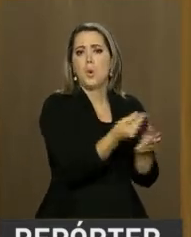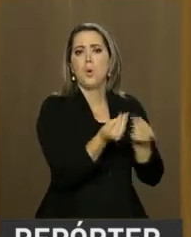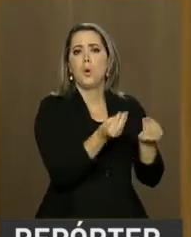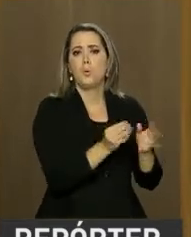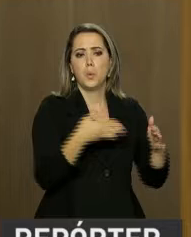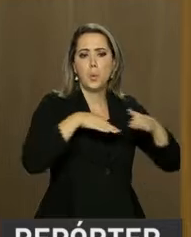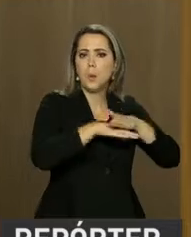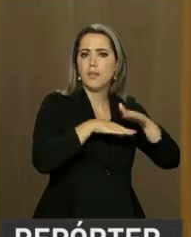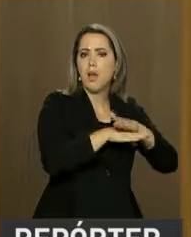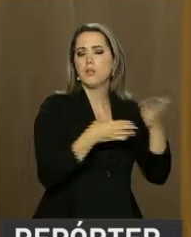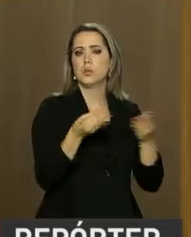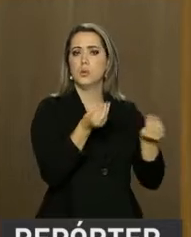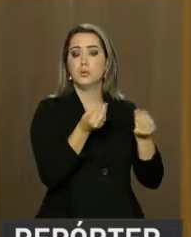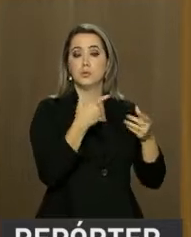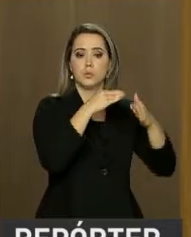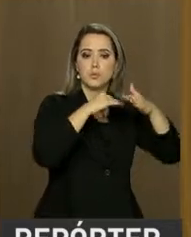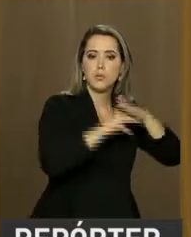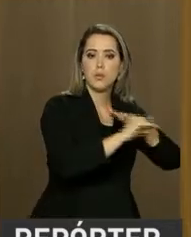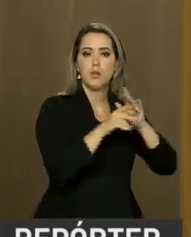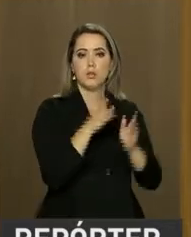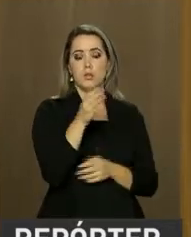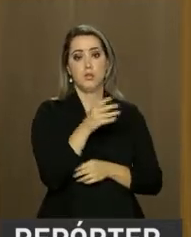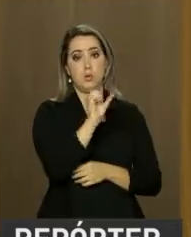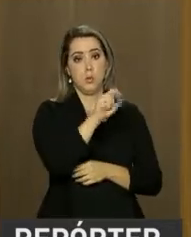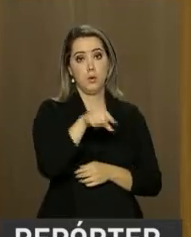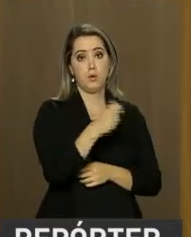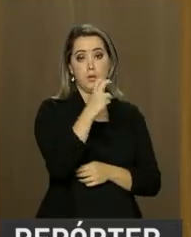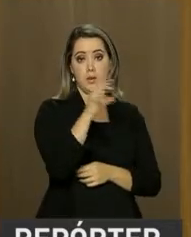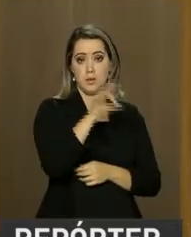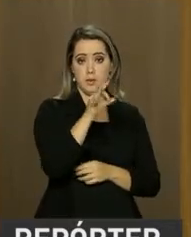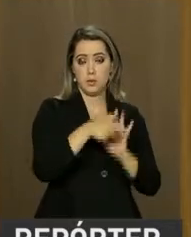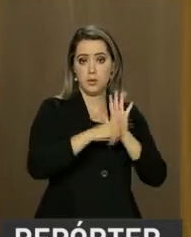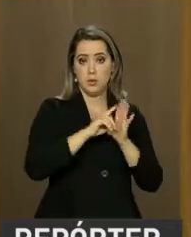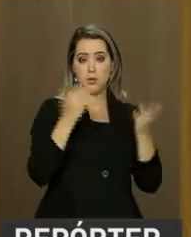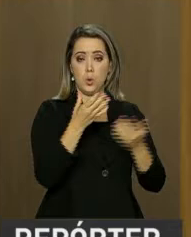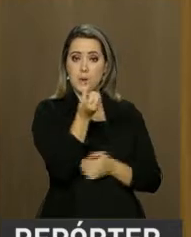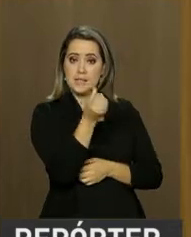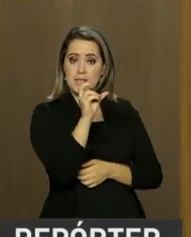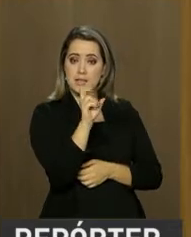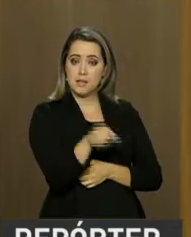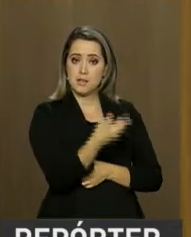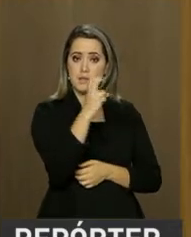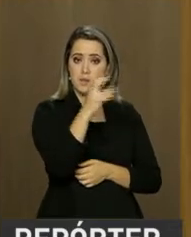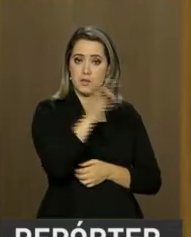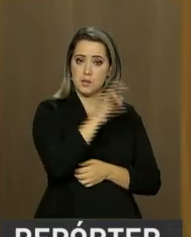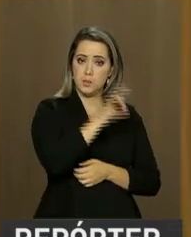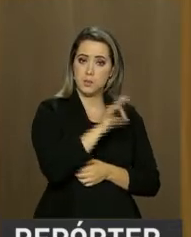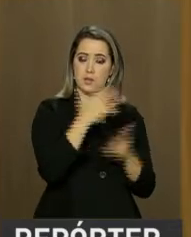esse programa, ele desceu a taxa de juros de 8,5% para 6,5% e com 15 anos para